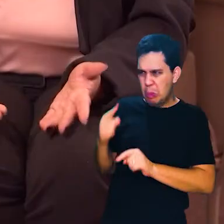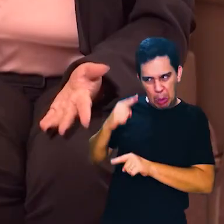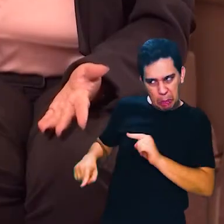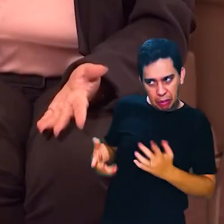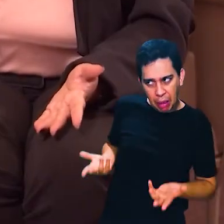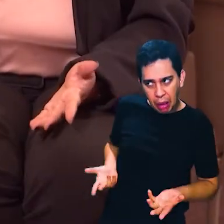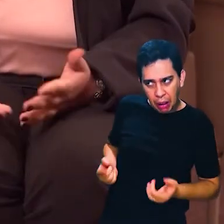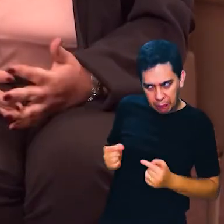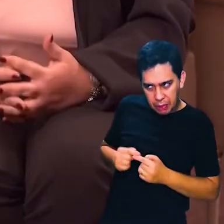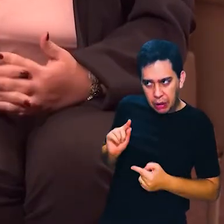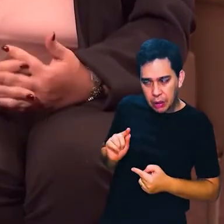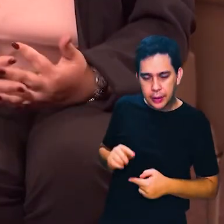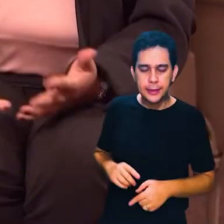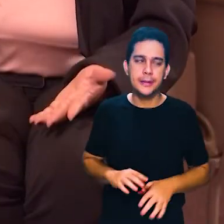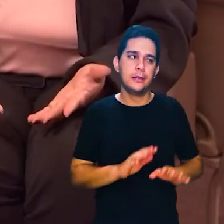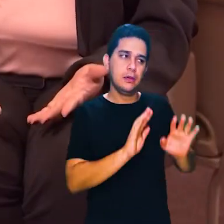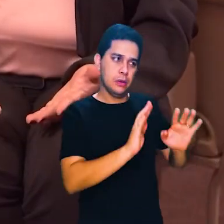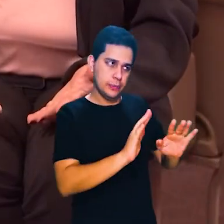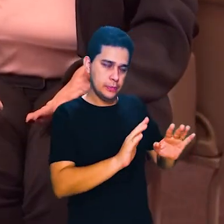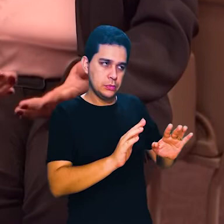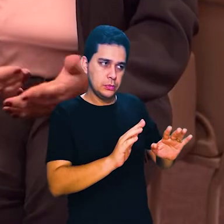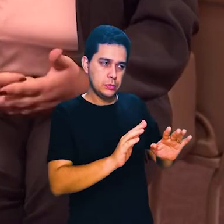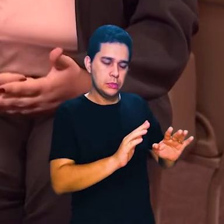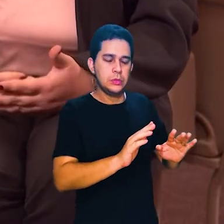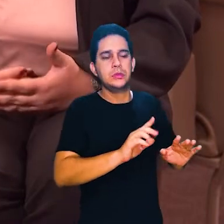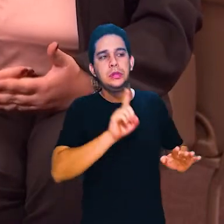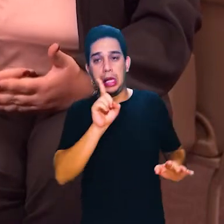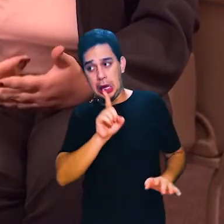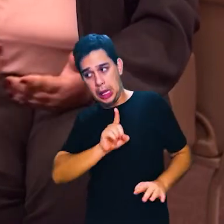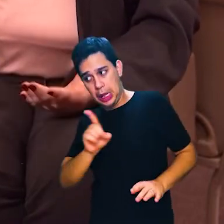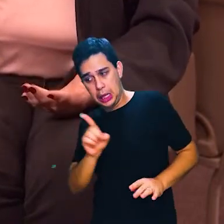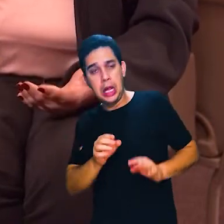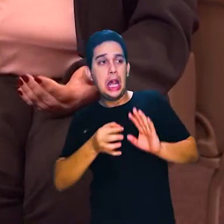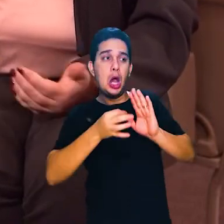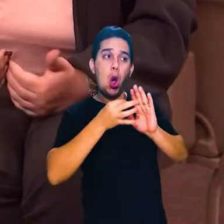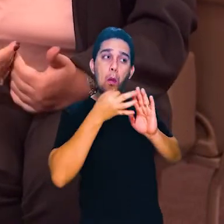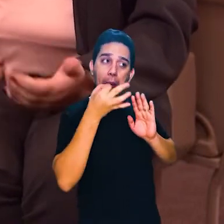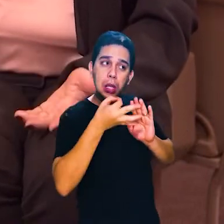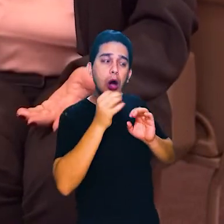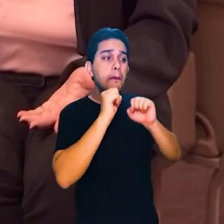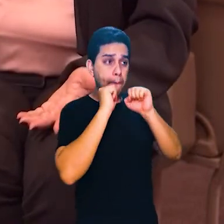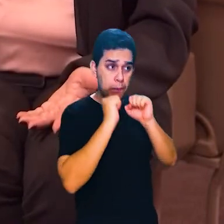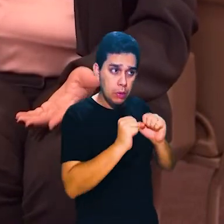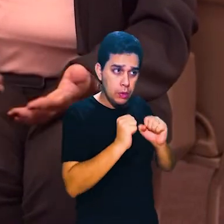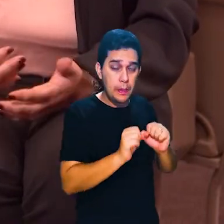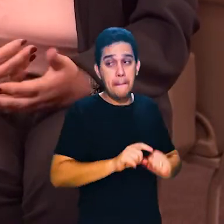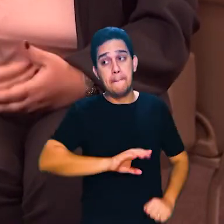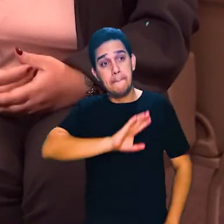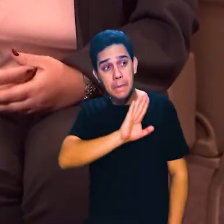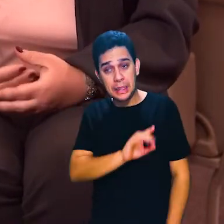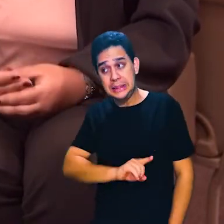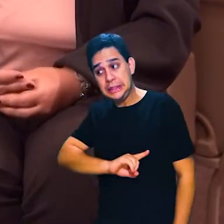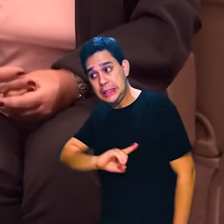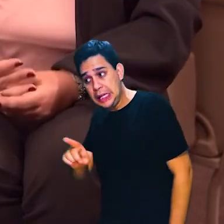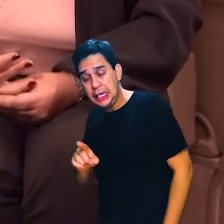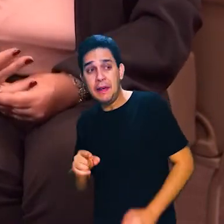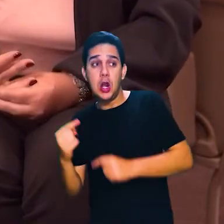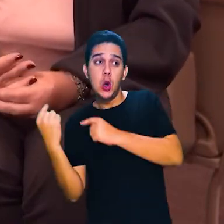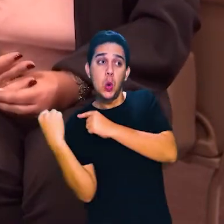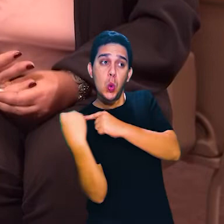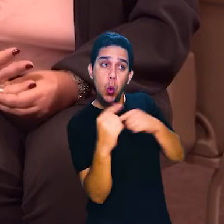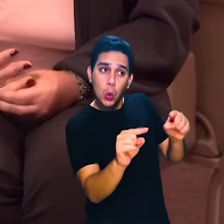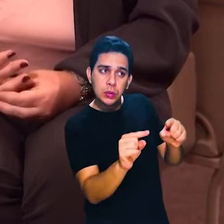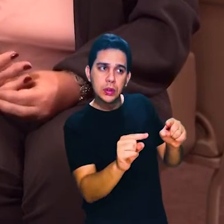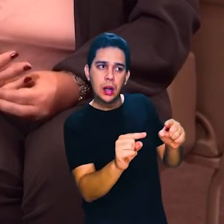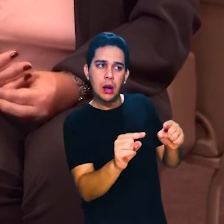direito individual, ela esbarra no momento em que ela viola direitos da coletividade. Então, se a